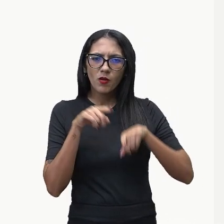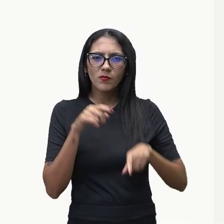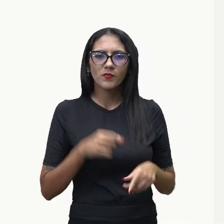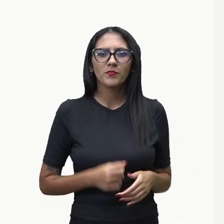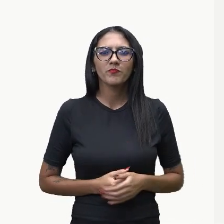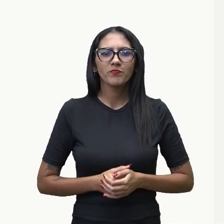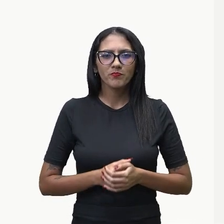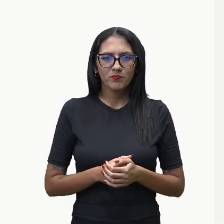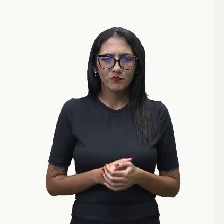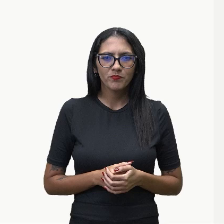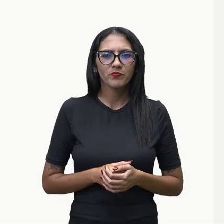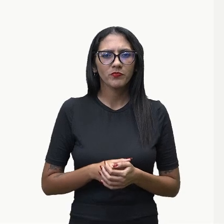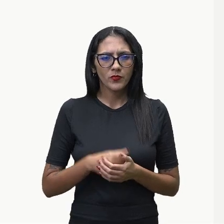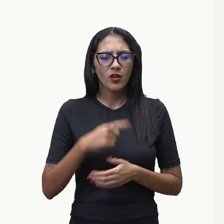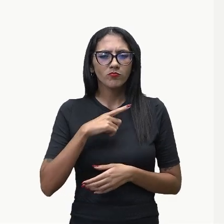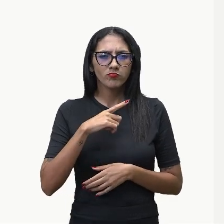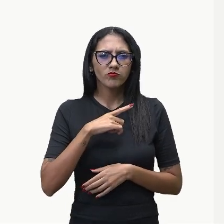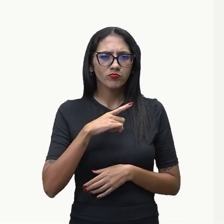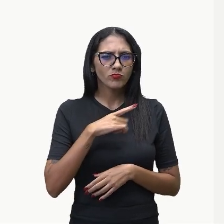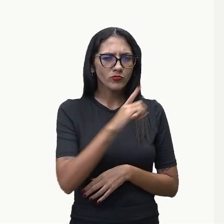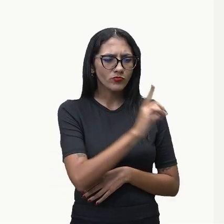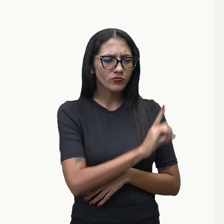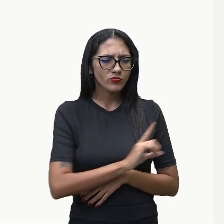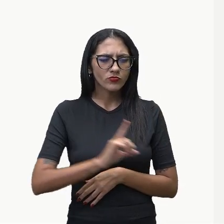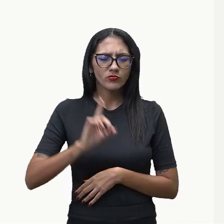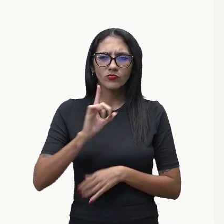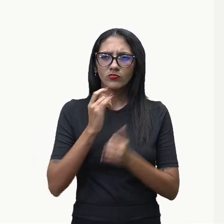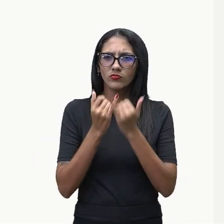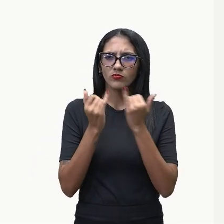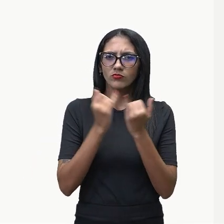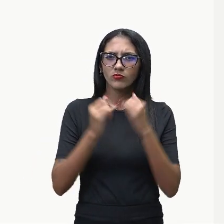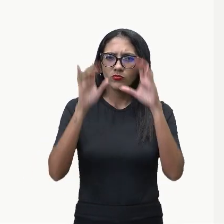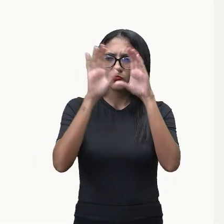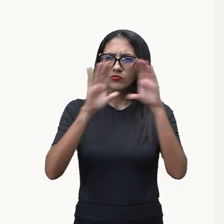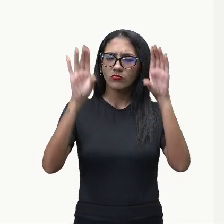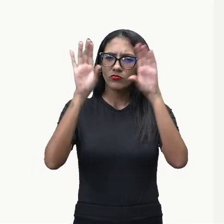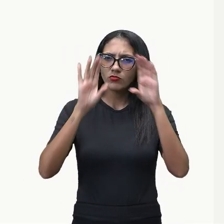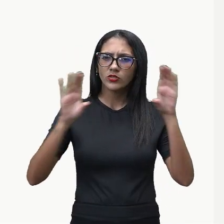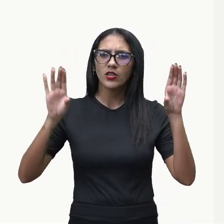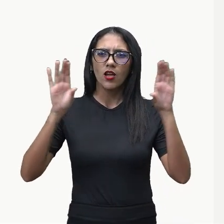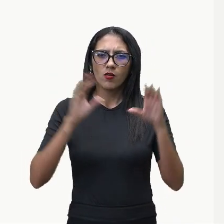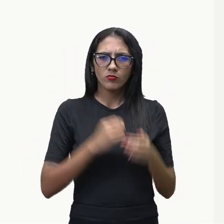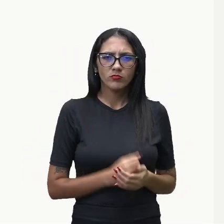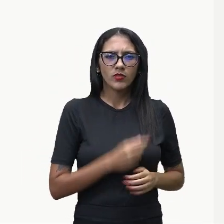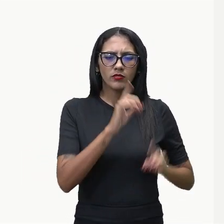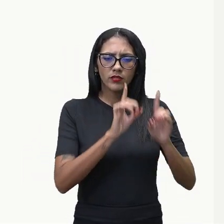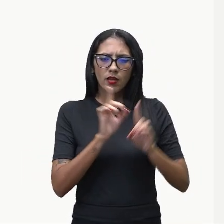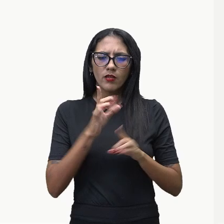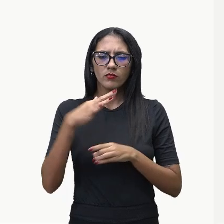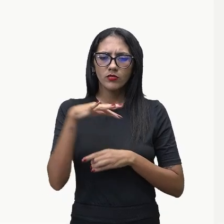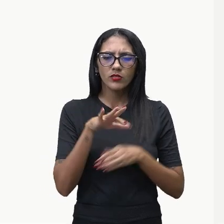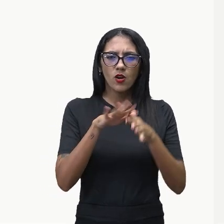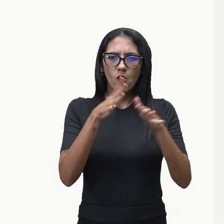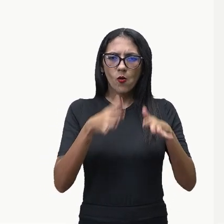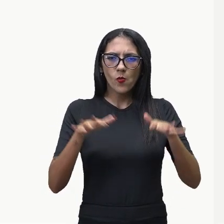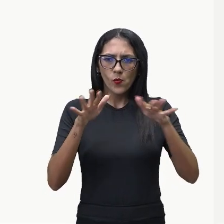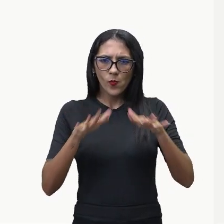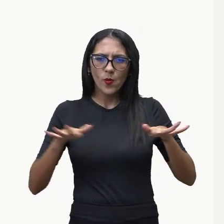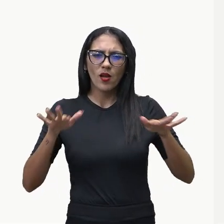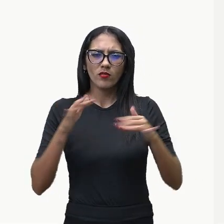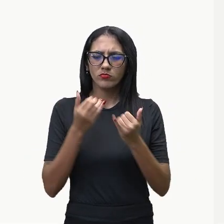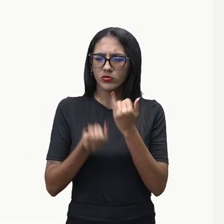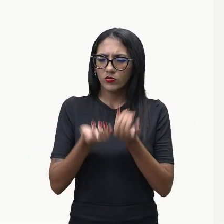se levanta ao céu da gente, o mar se via em fogos acendido, e não